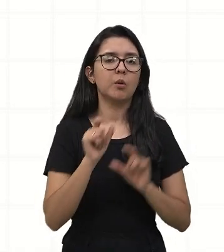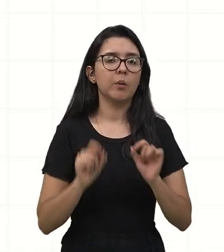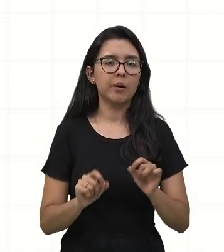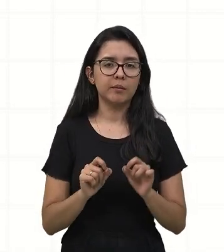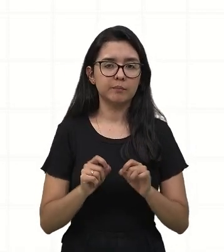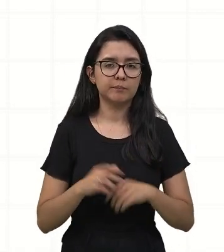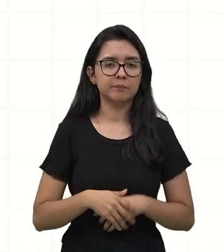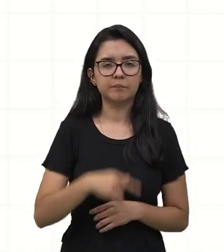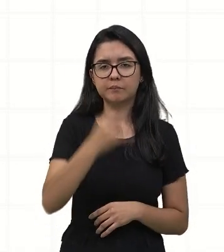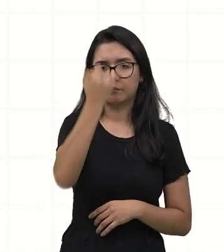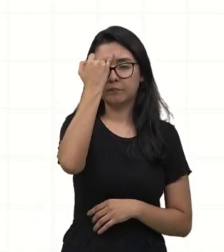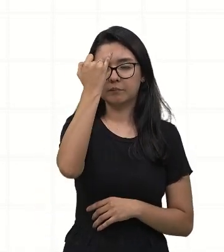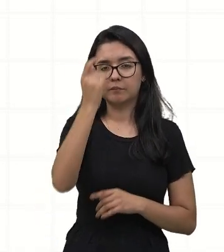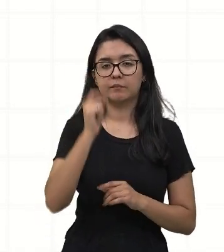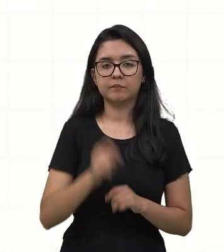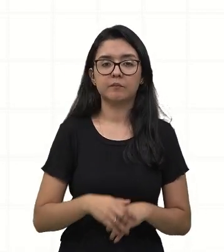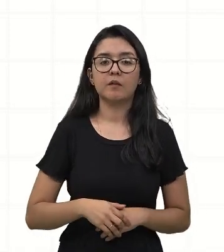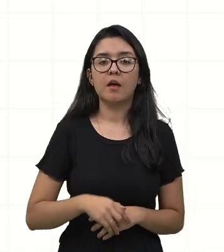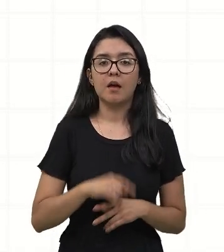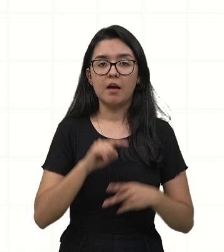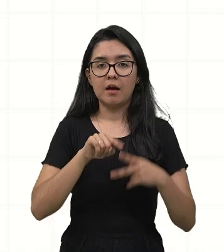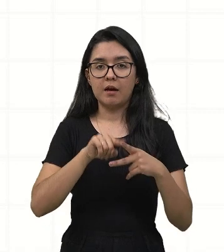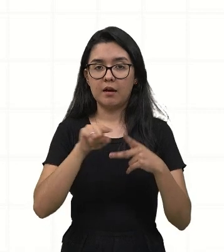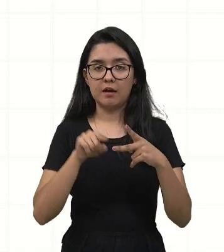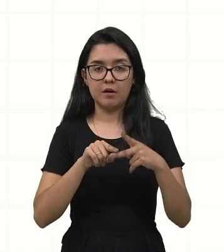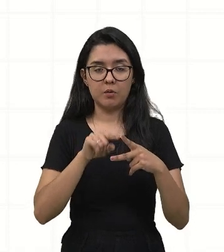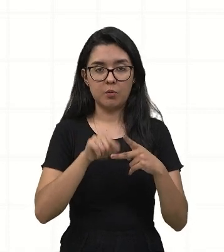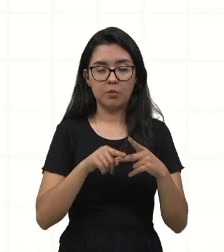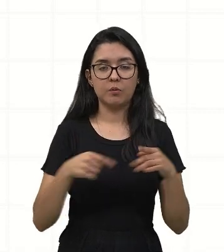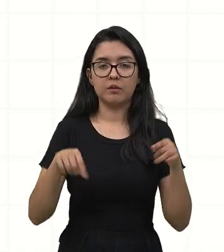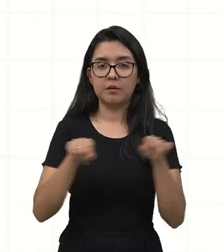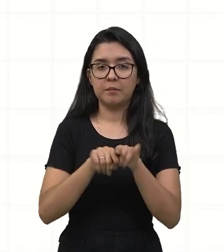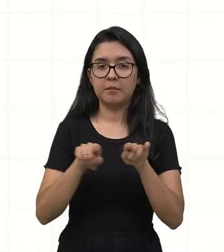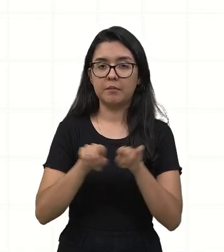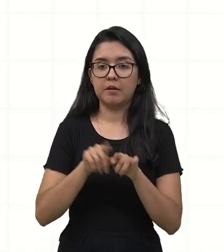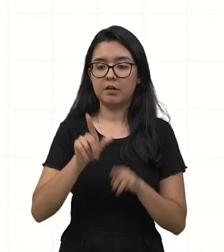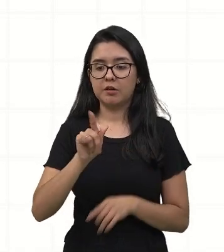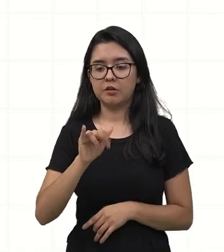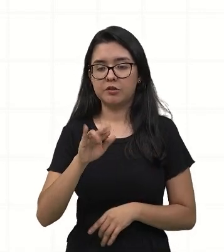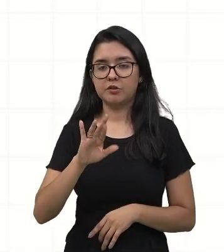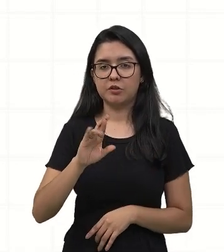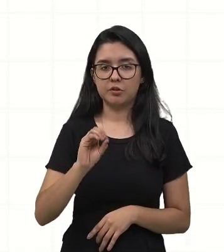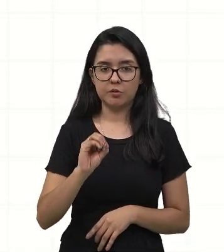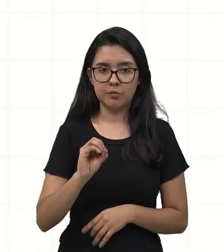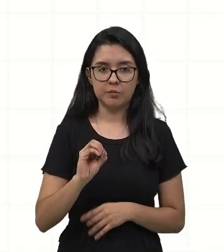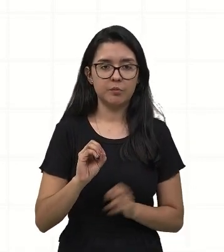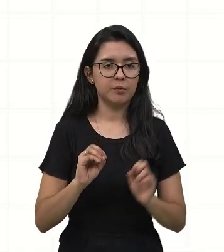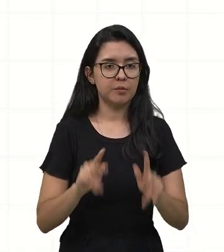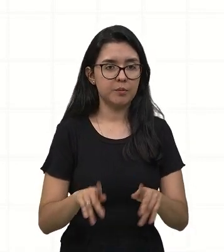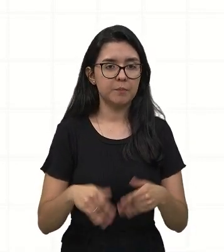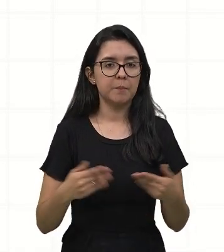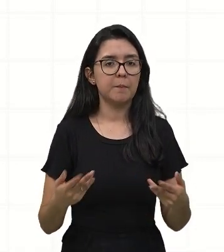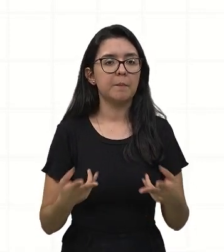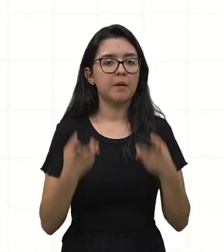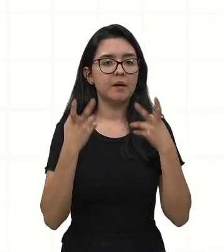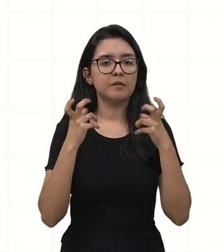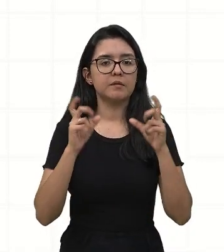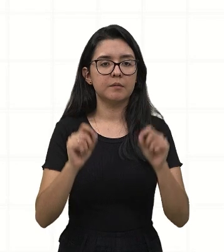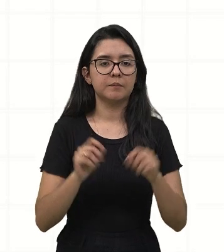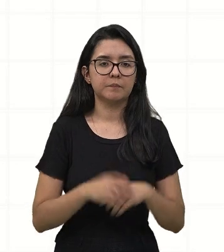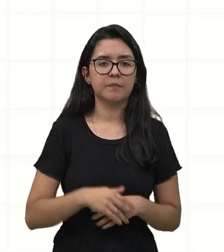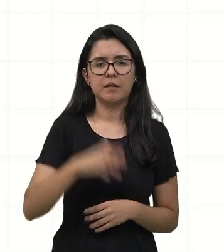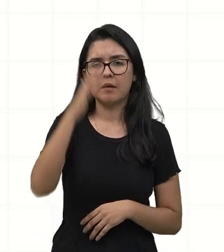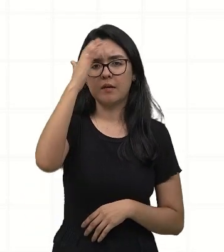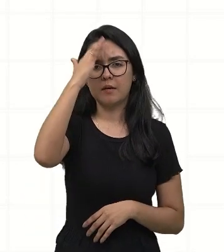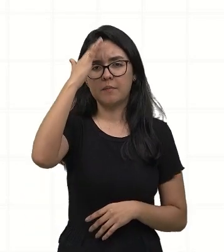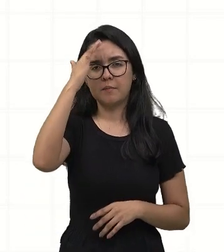à ideia de ângulo e giro. Porque olha só o que nós temos aqui, ó. Veja os esquemas abaixo. Imagine um atleta